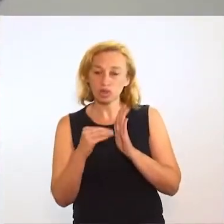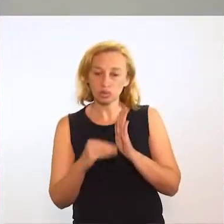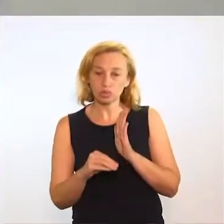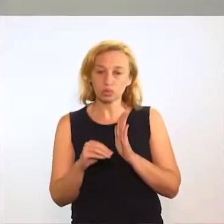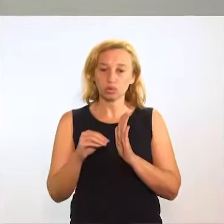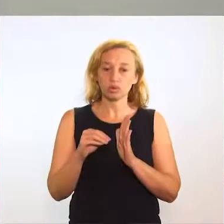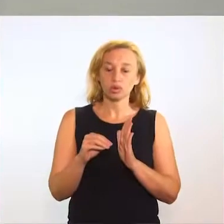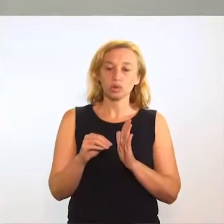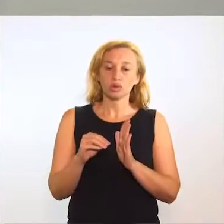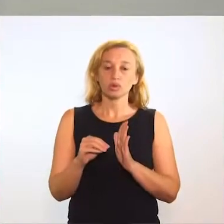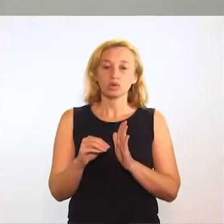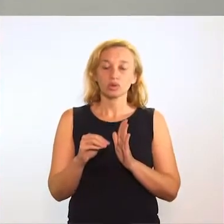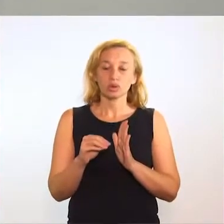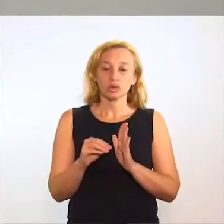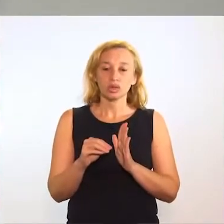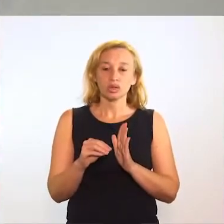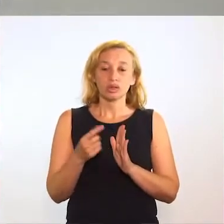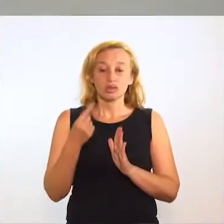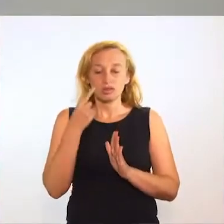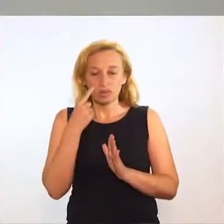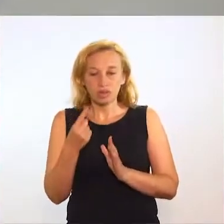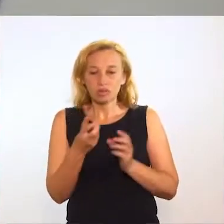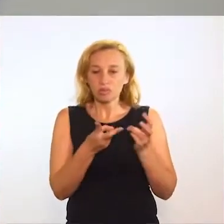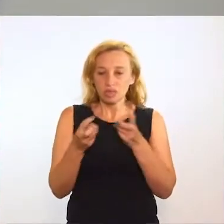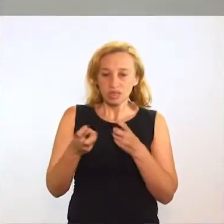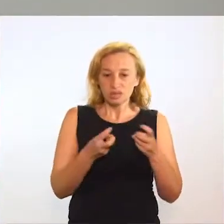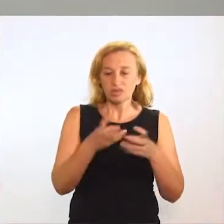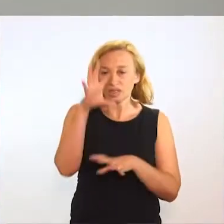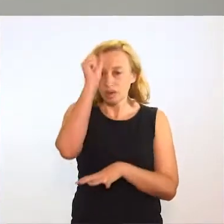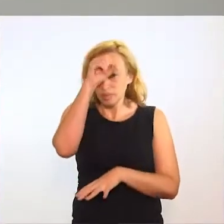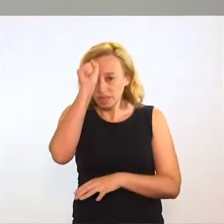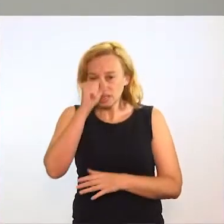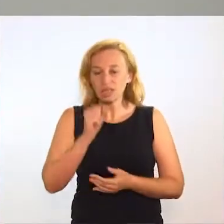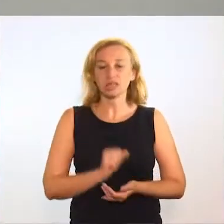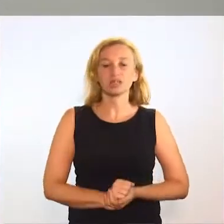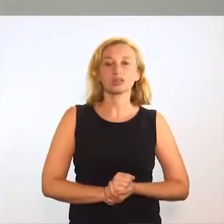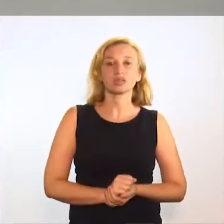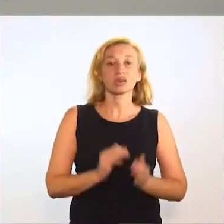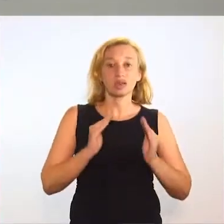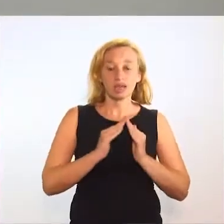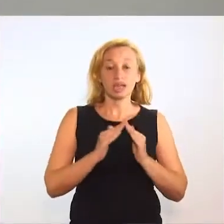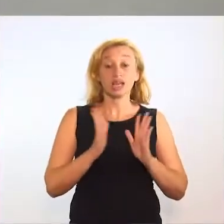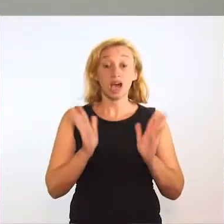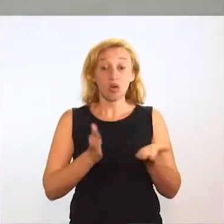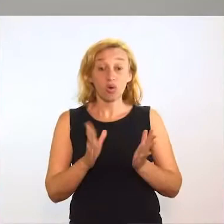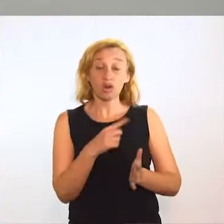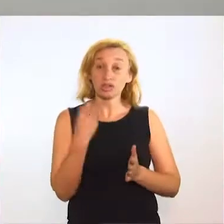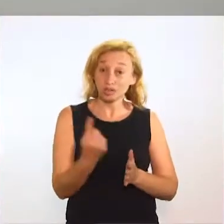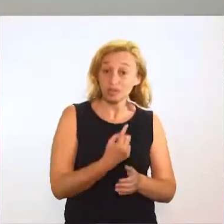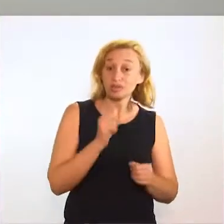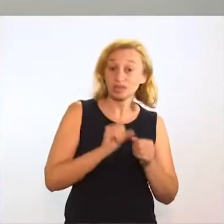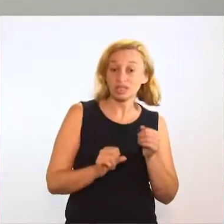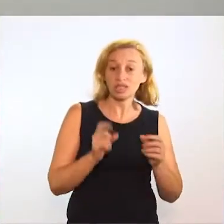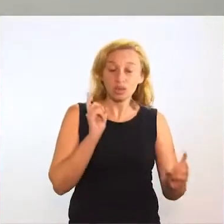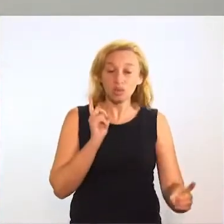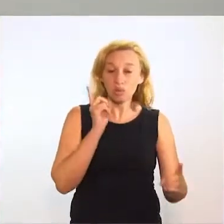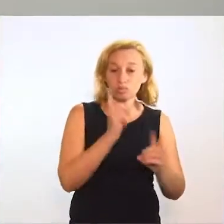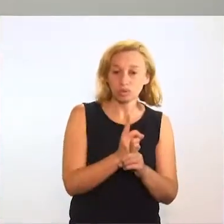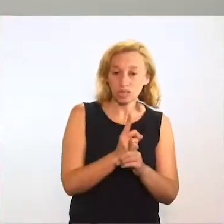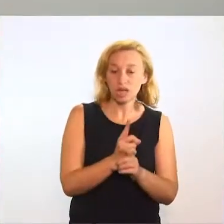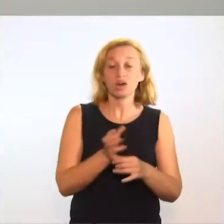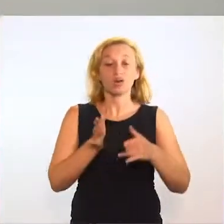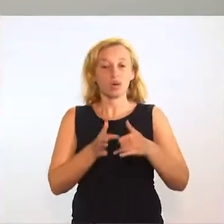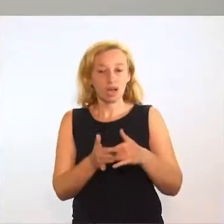de podcast para ouvir enquanto estão fazendo as coisas em casa, né? Então, isso está fazendo com que a gente agora